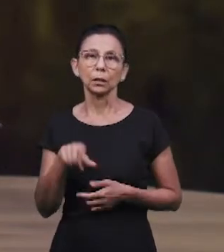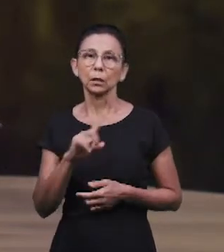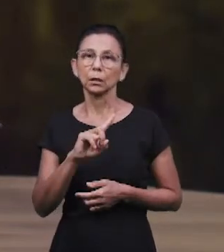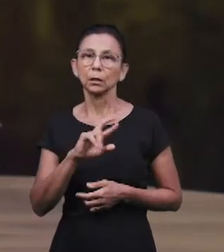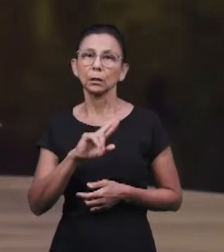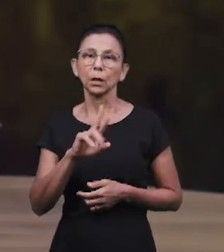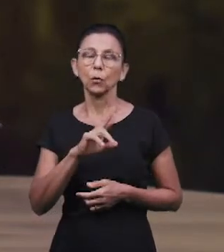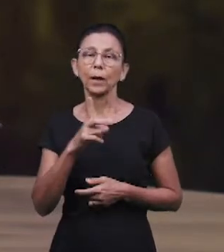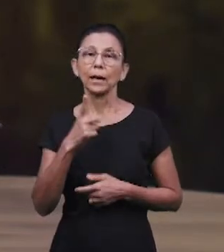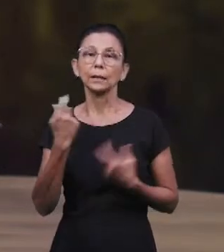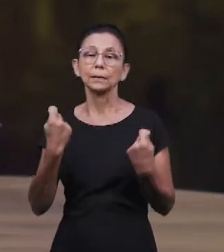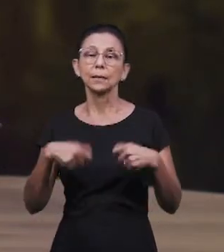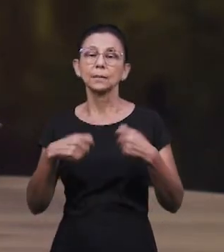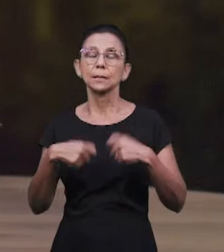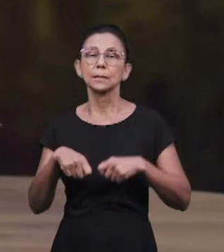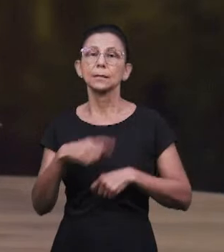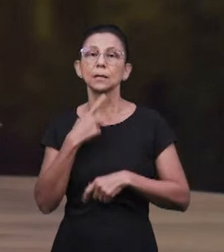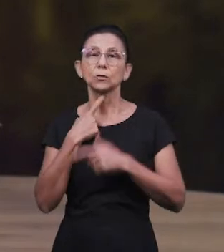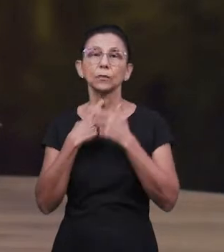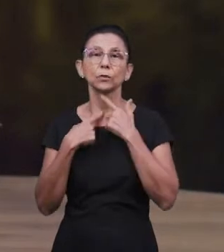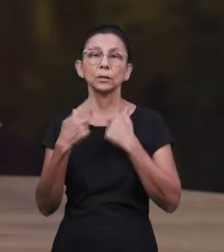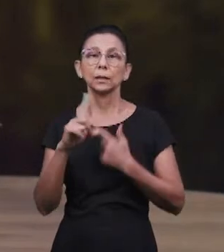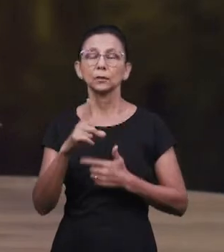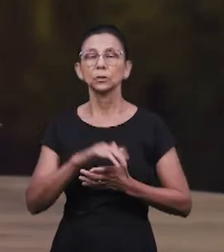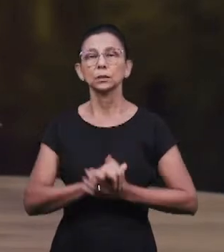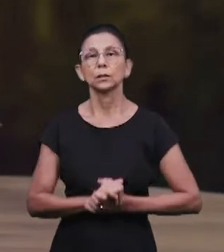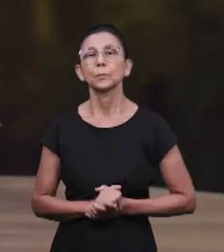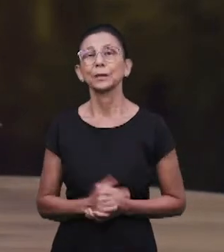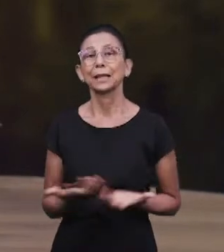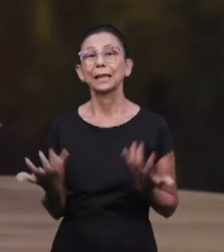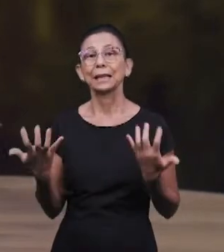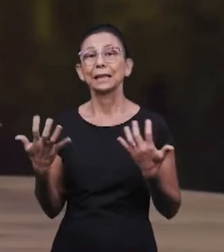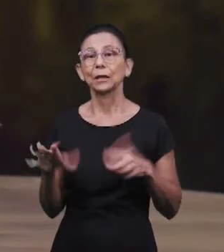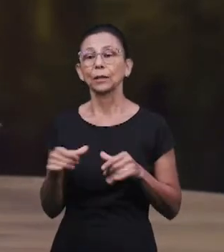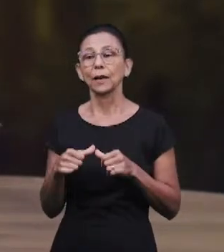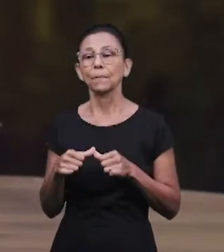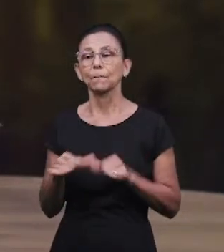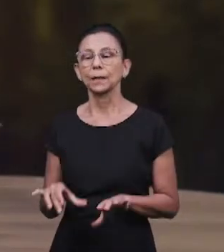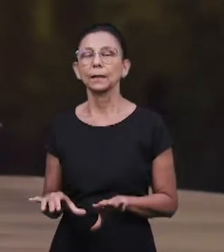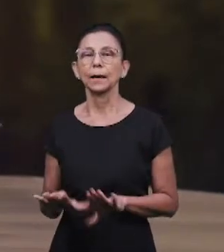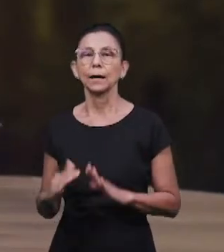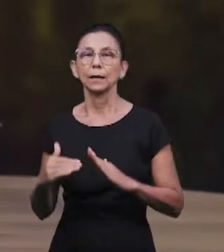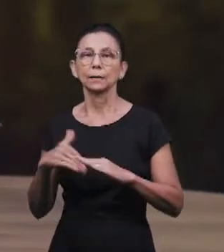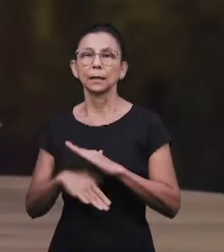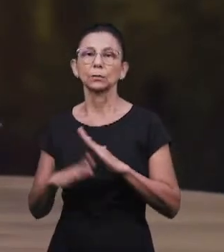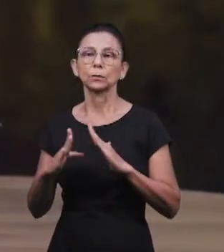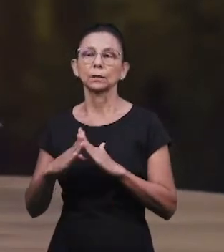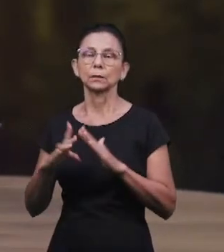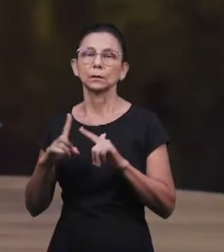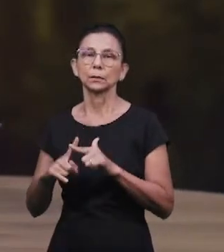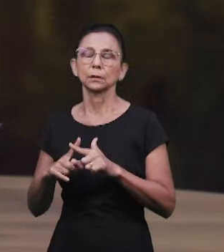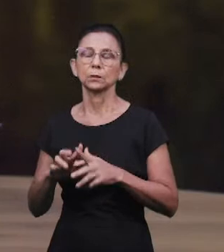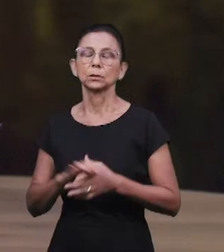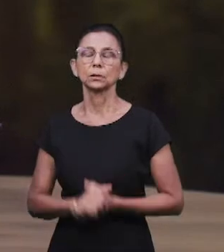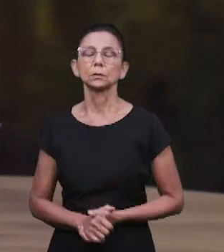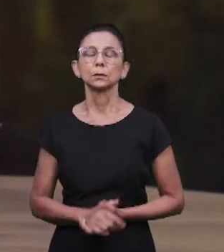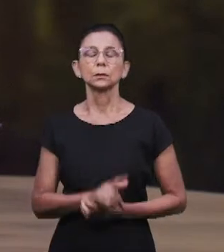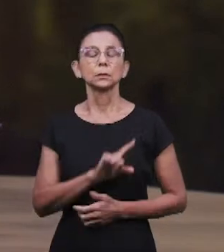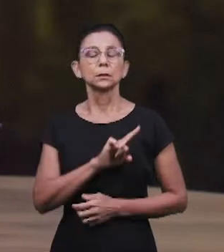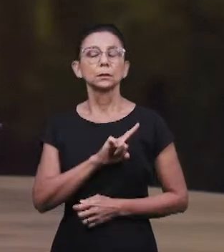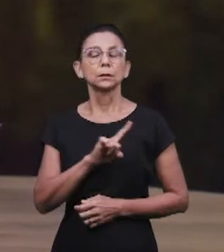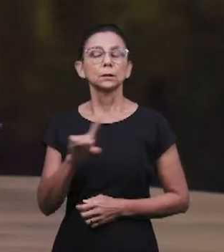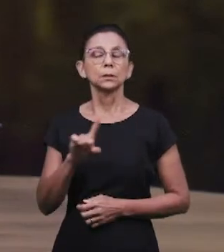não é nem por necessidade, mas é o não vontade de ficar ali. Temos que orientar,